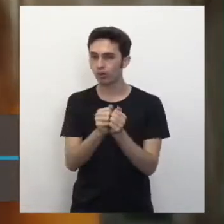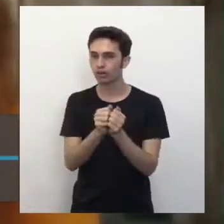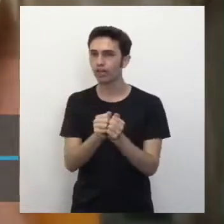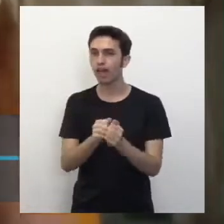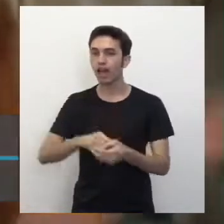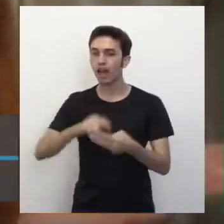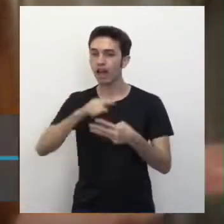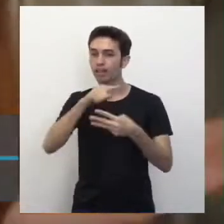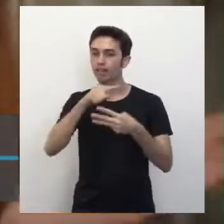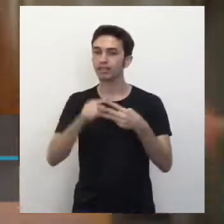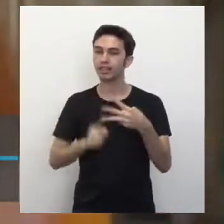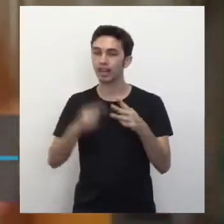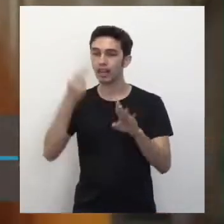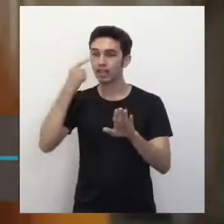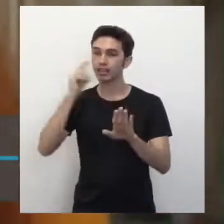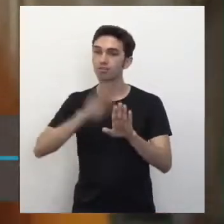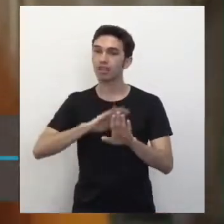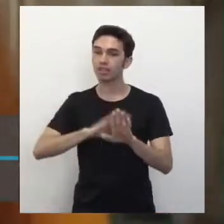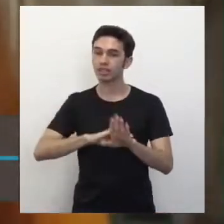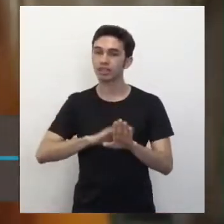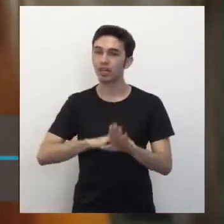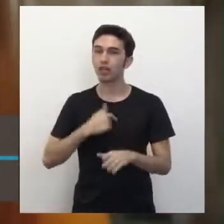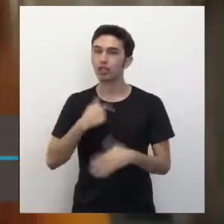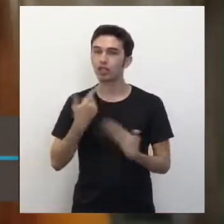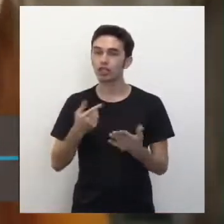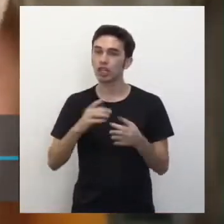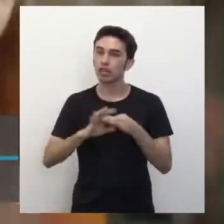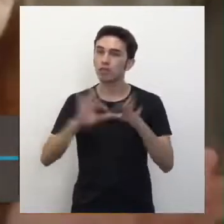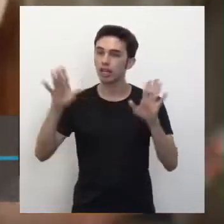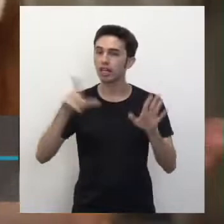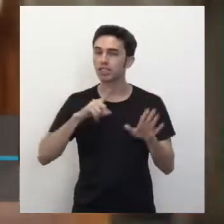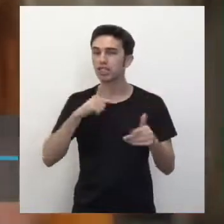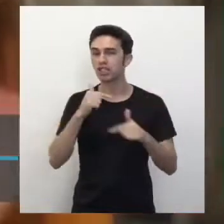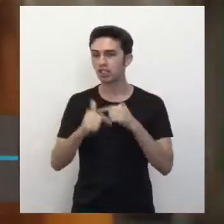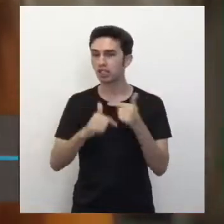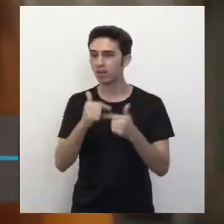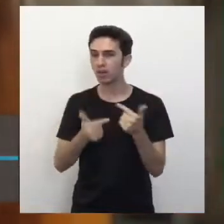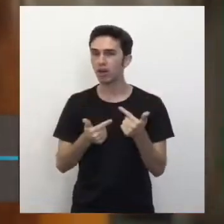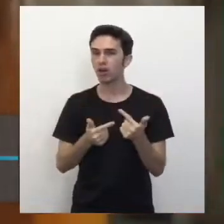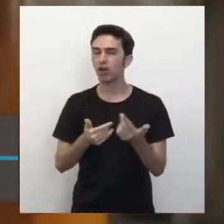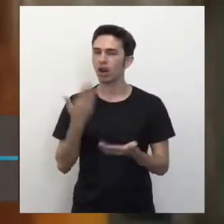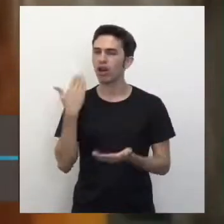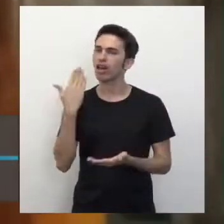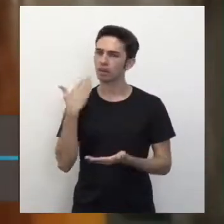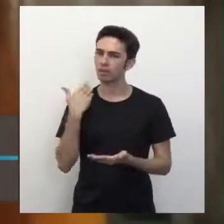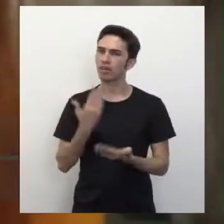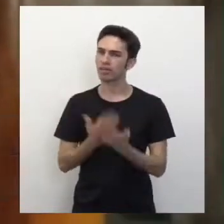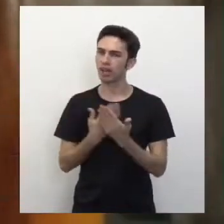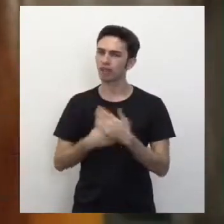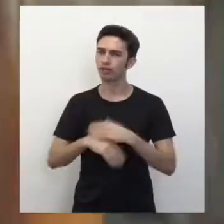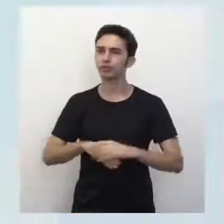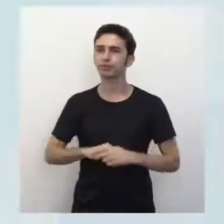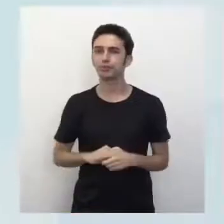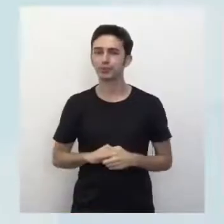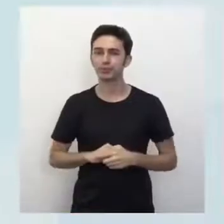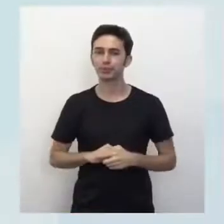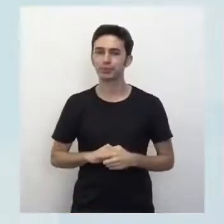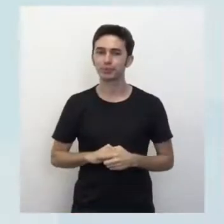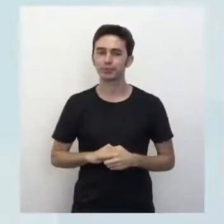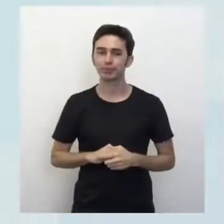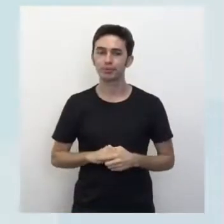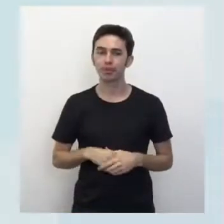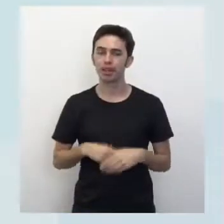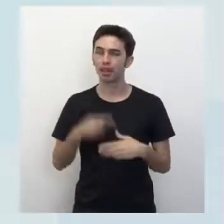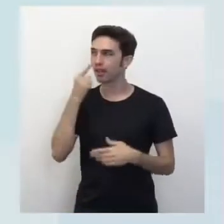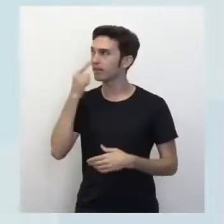3 concepções de liberdade que nós trabalhamos ao longo das nossas aulas, né? Na